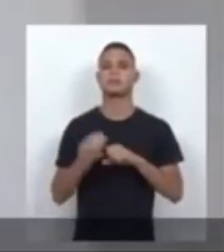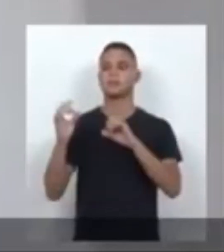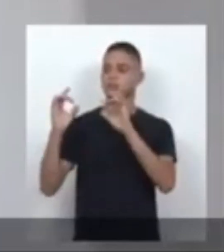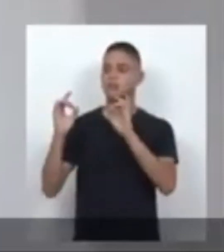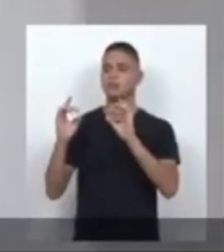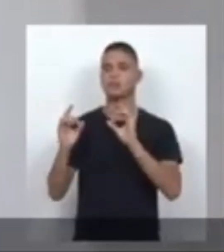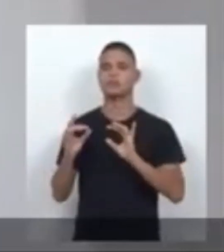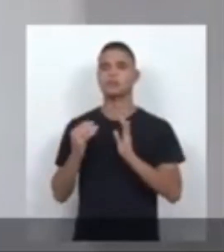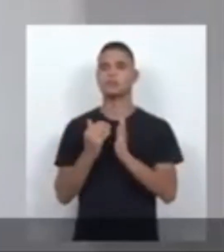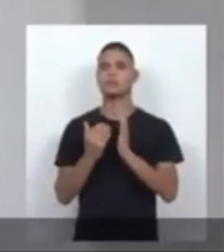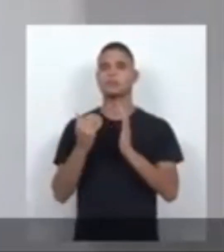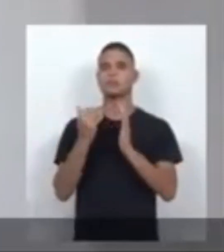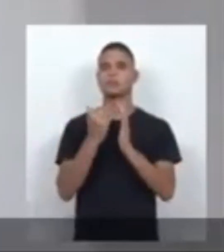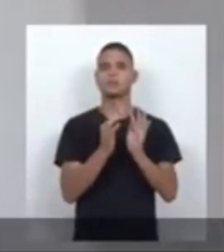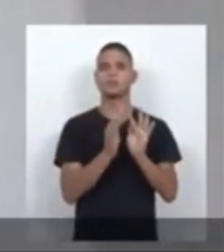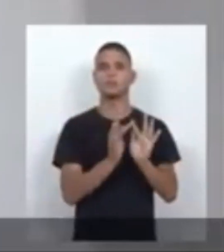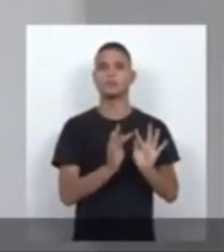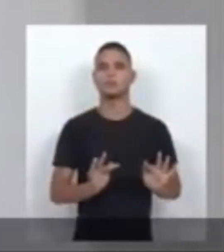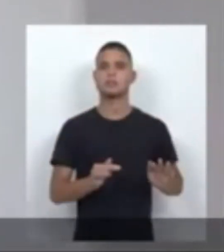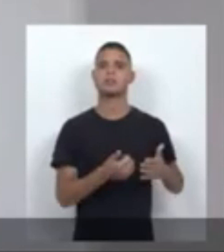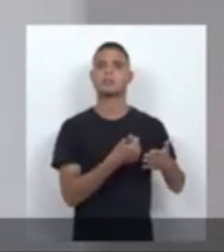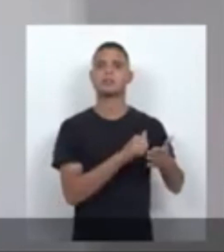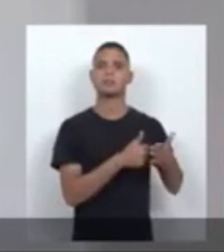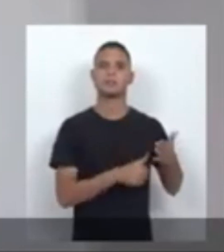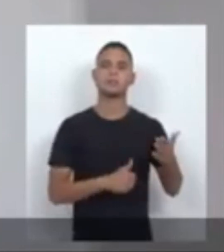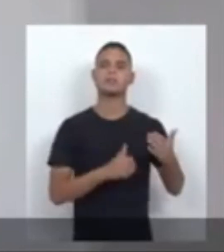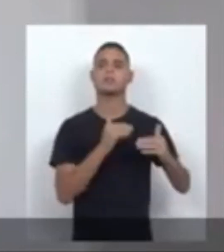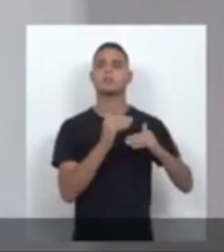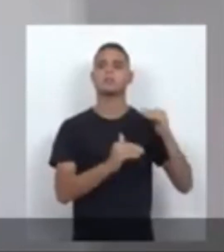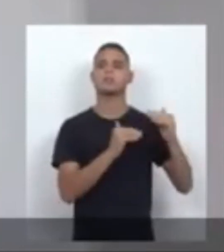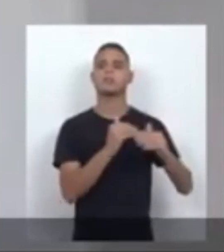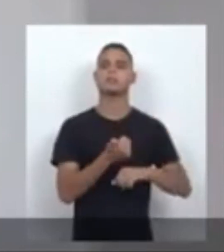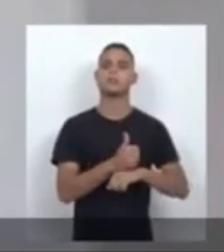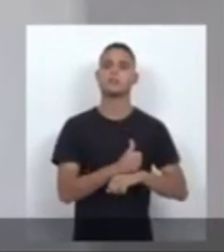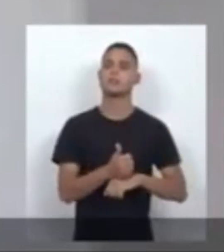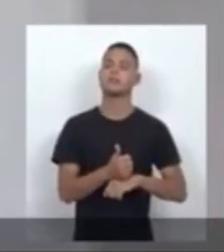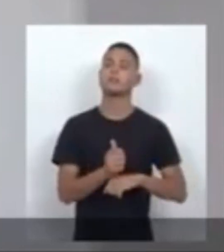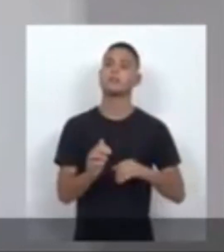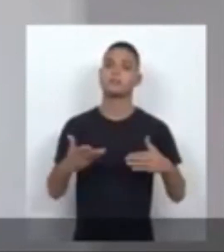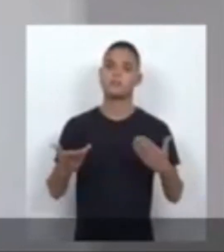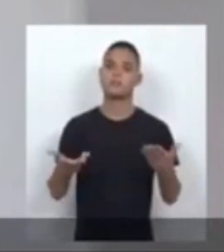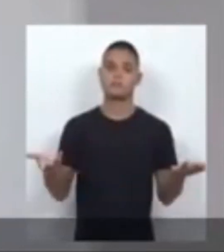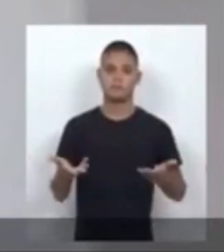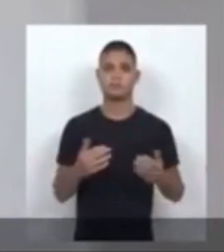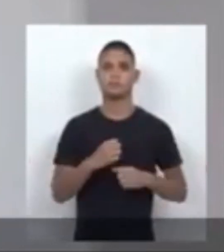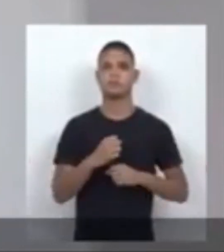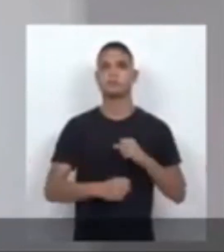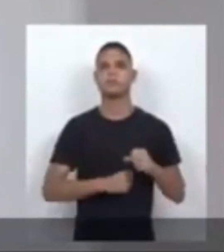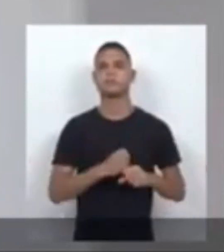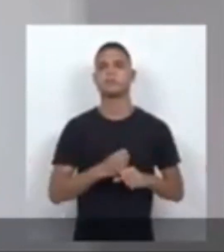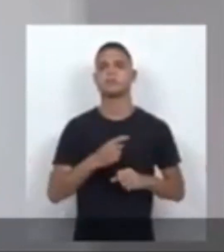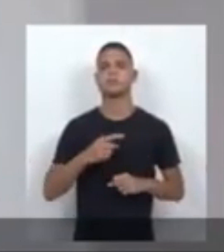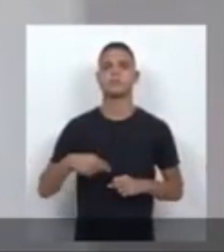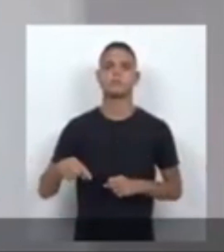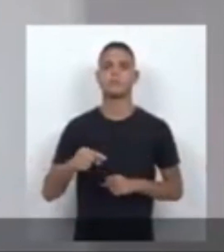mais simplificada da avaliação de desempenho dos profissionais. Porém, este ano, nós atuaremos com o que está disposto na